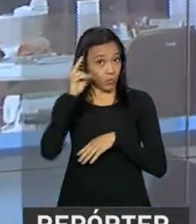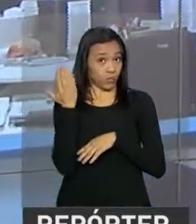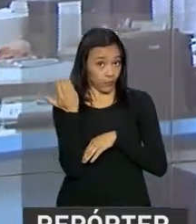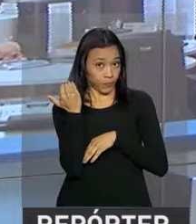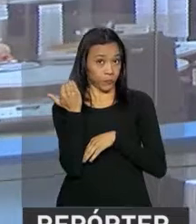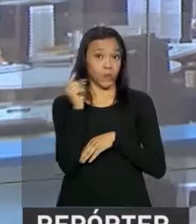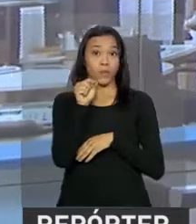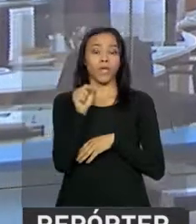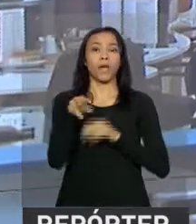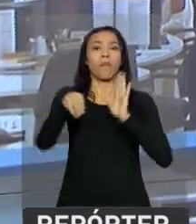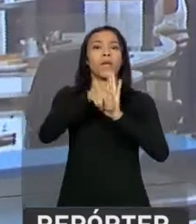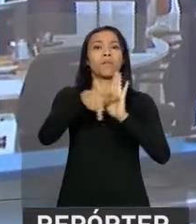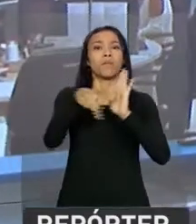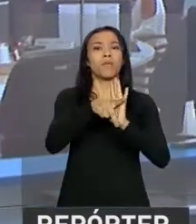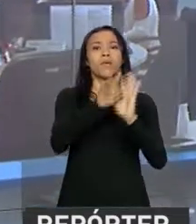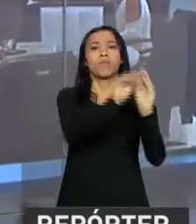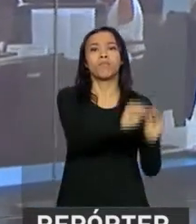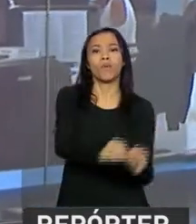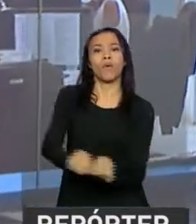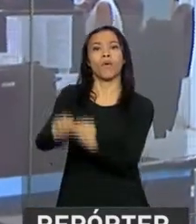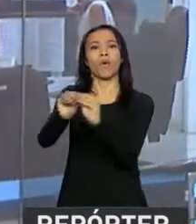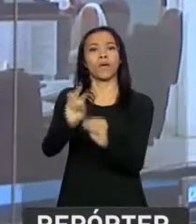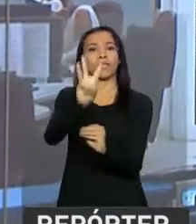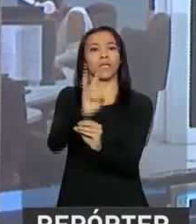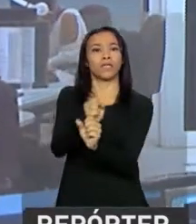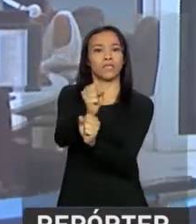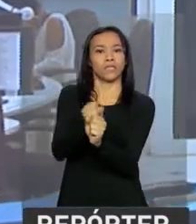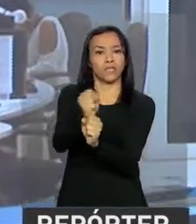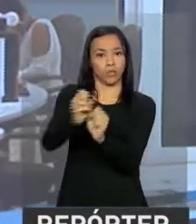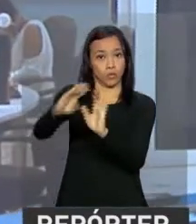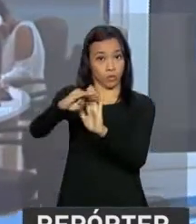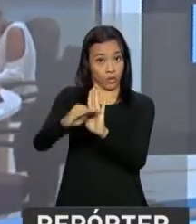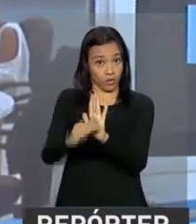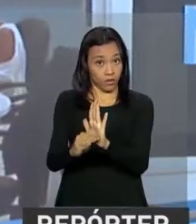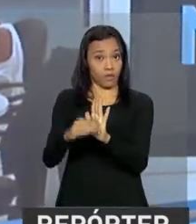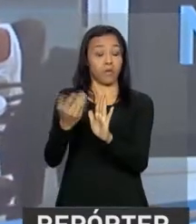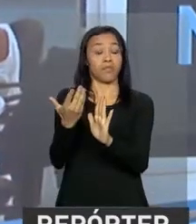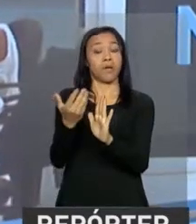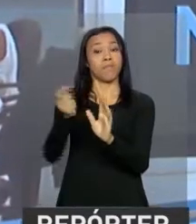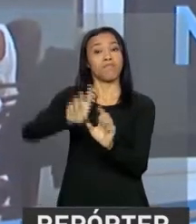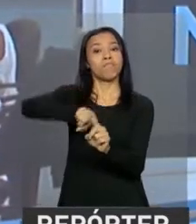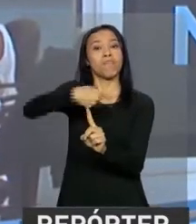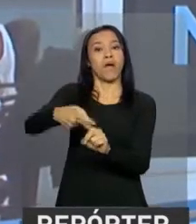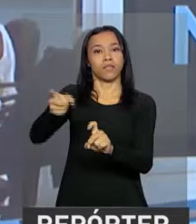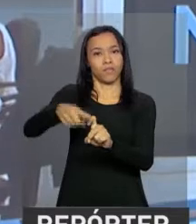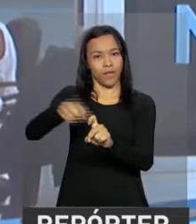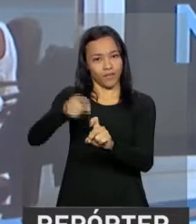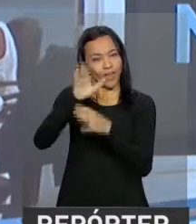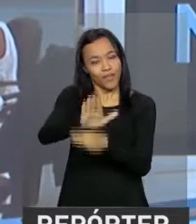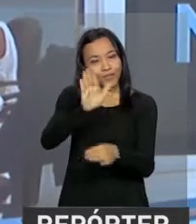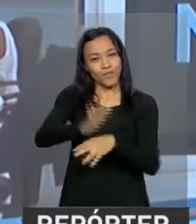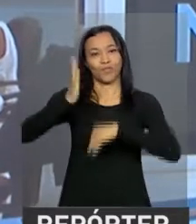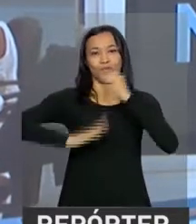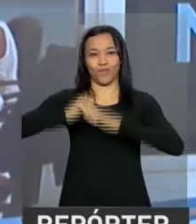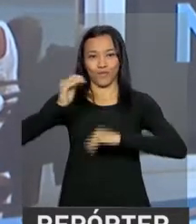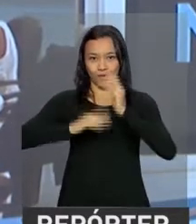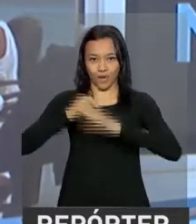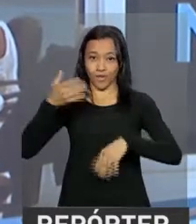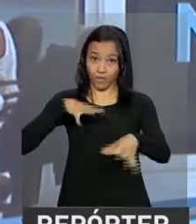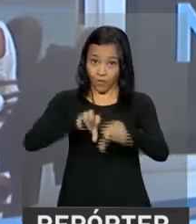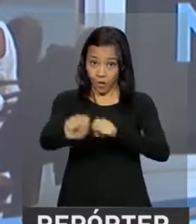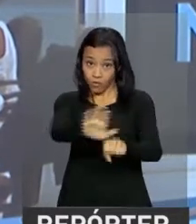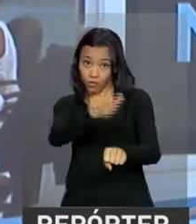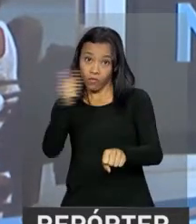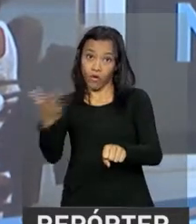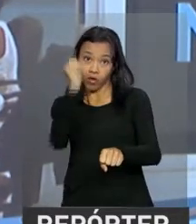que prorroga por mais 3 anos o programa Mais Médicos. O texto beneficia profissionais brasileiros formados no